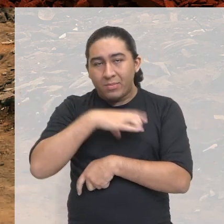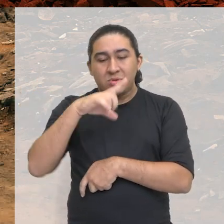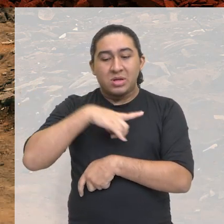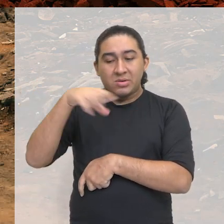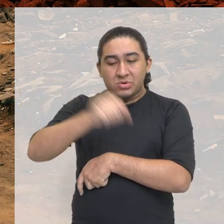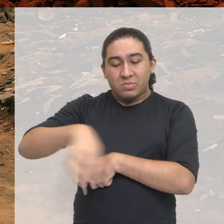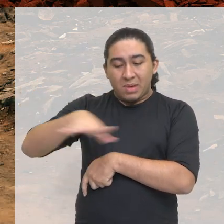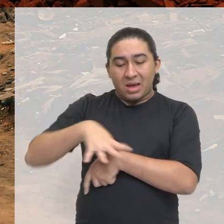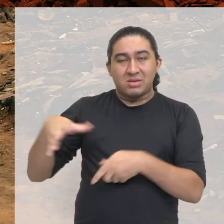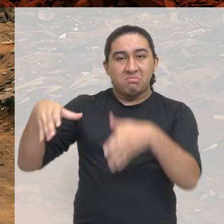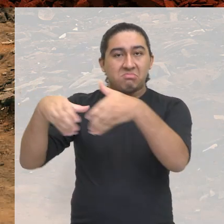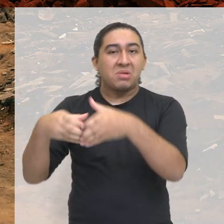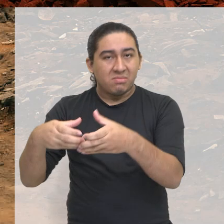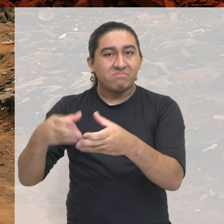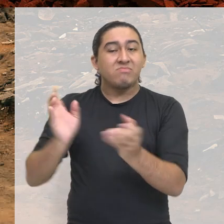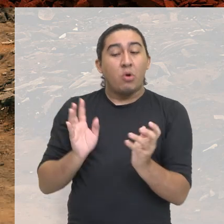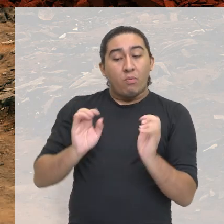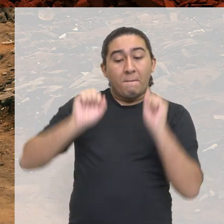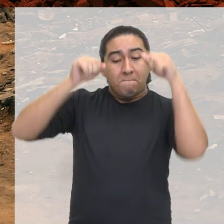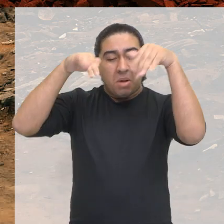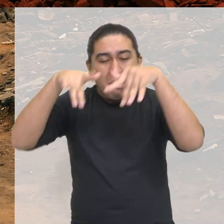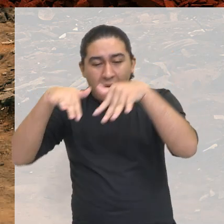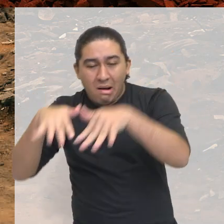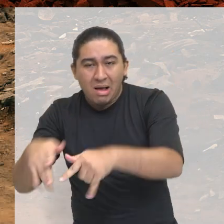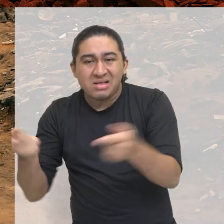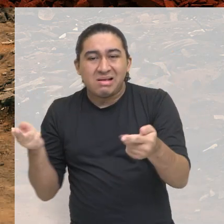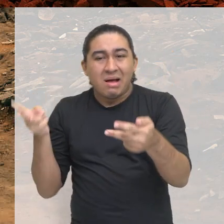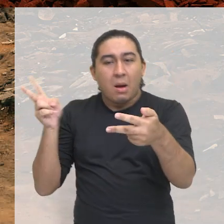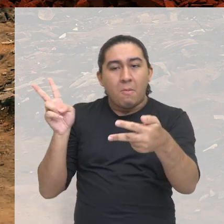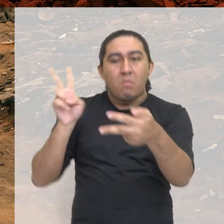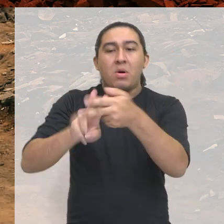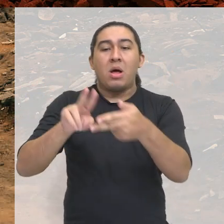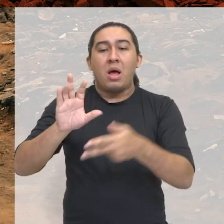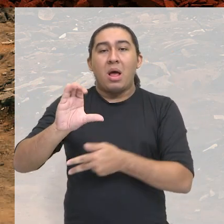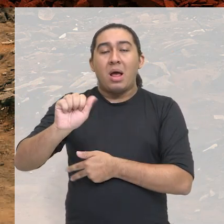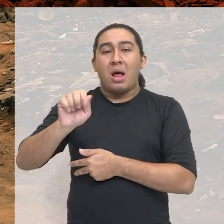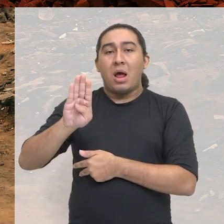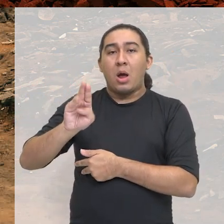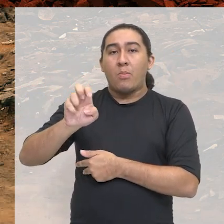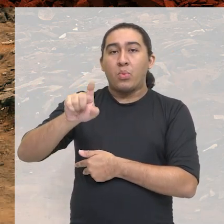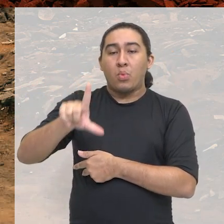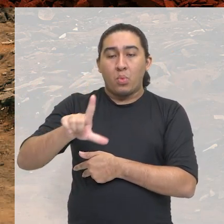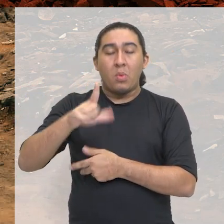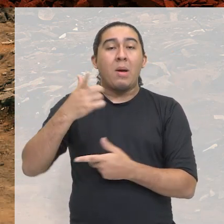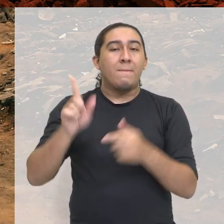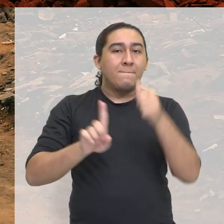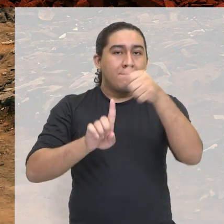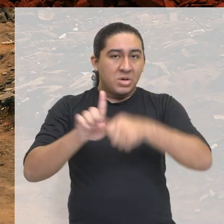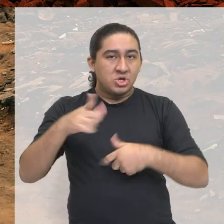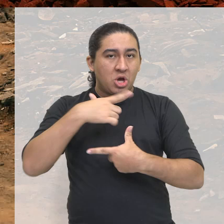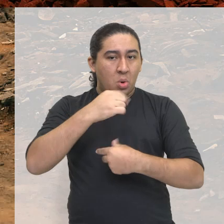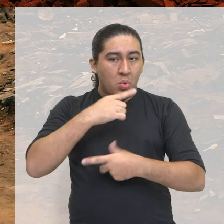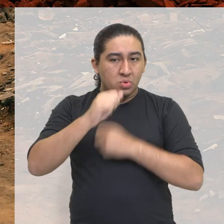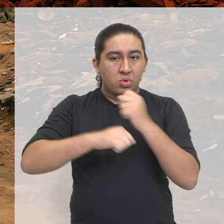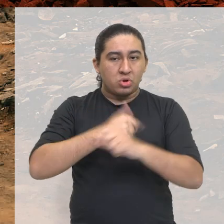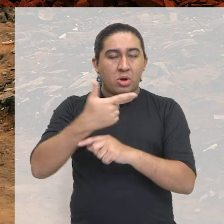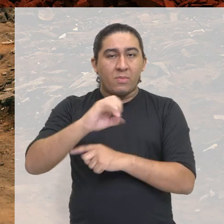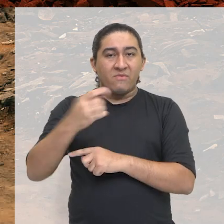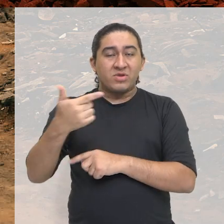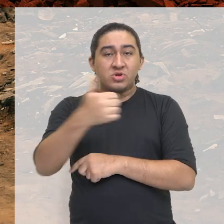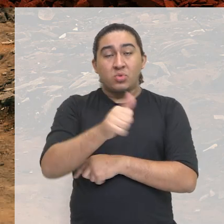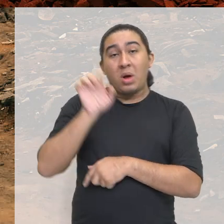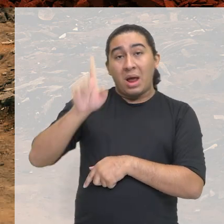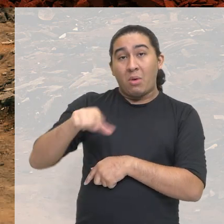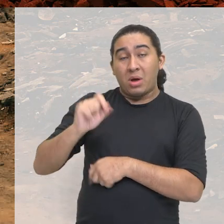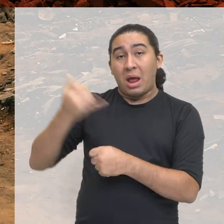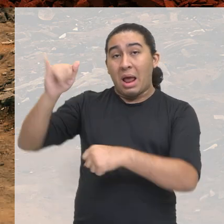retomou o controle do Afeganistão, capturando Cabul em agosto de 2021. Para quem não sabe, Cabul é a capital do Afeganistão,